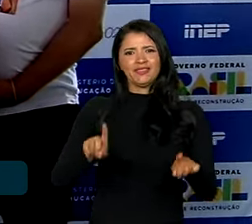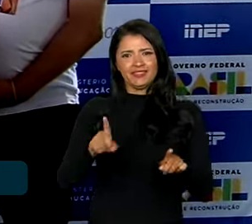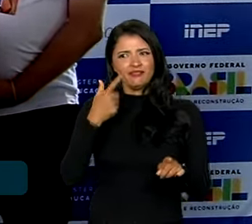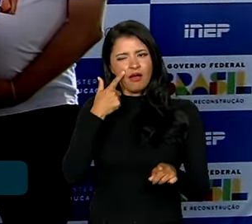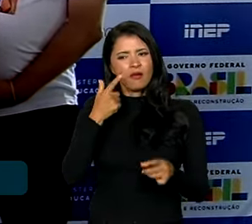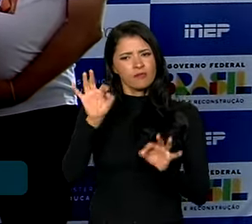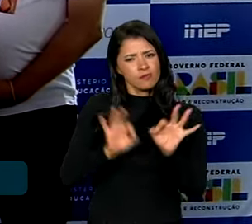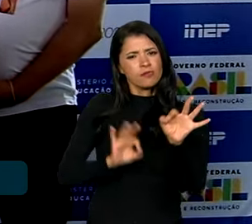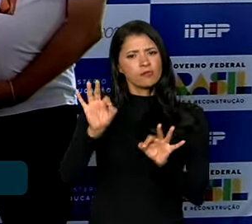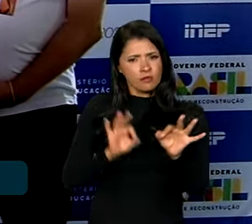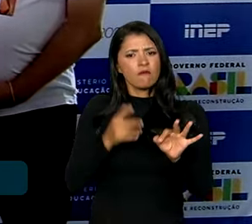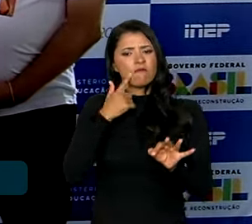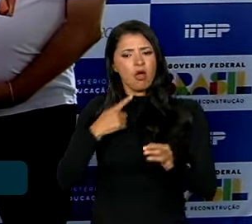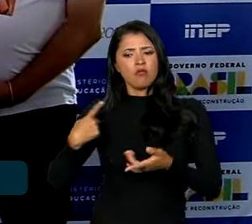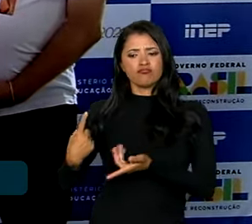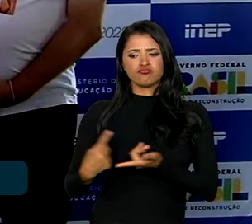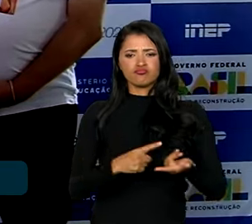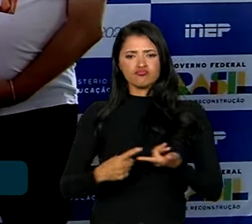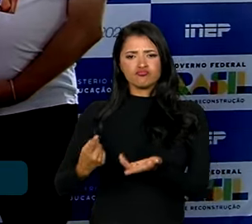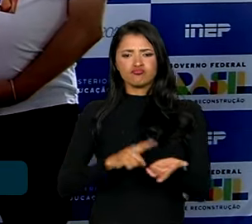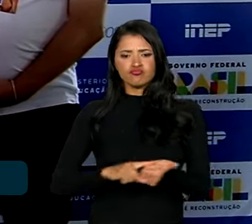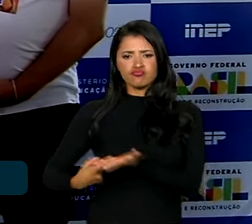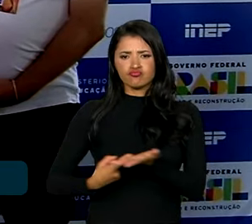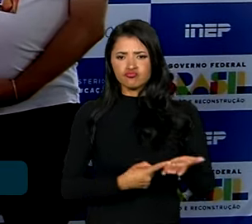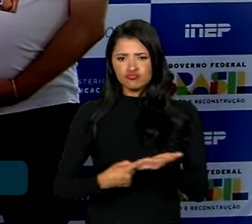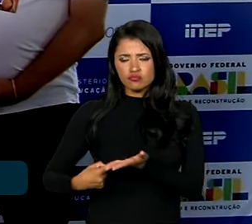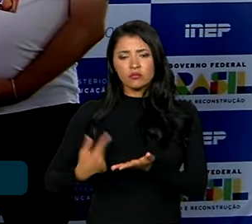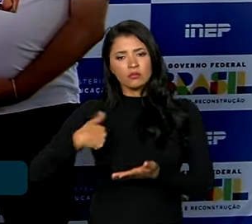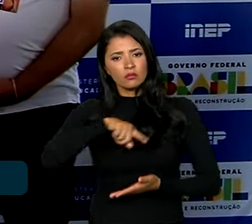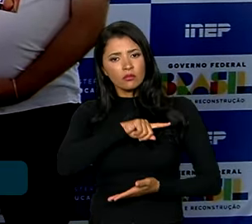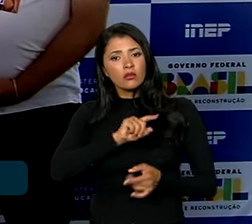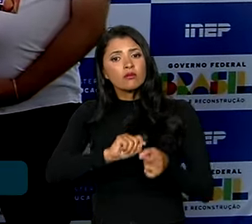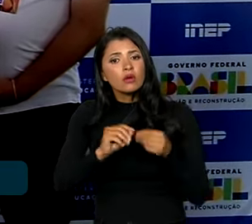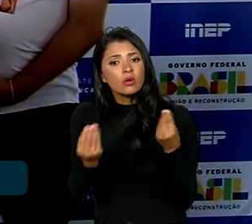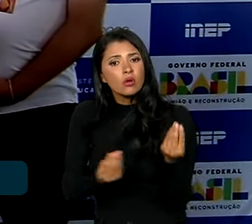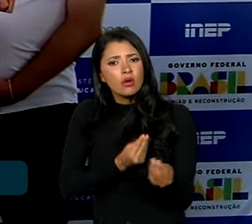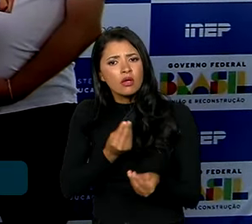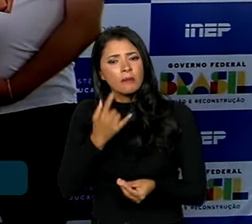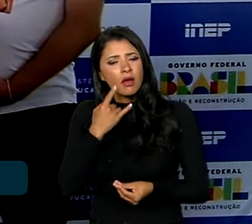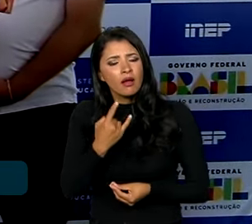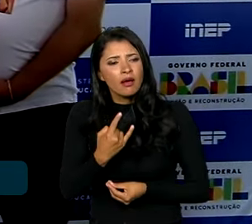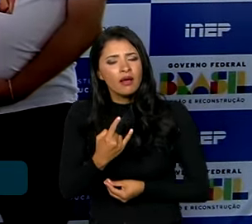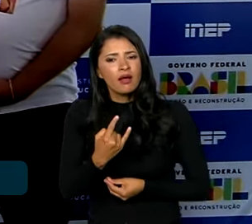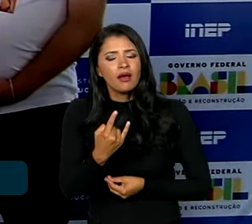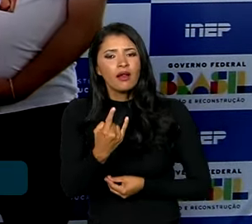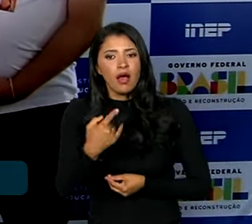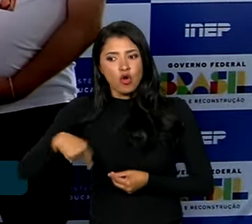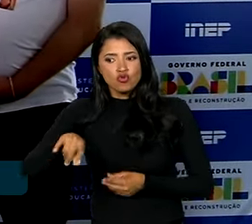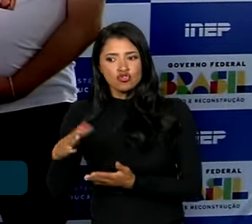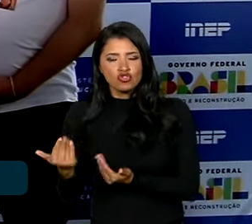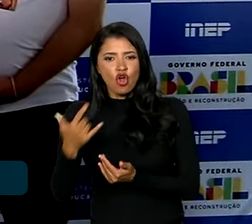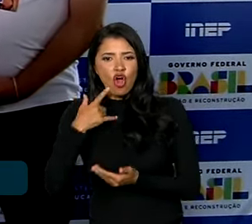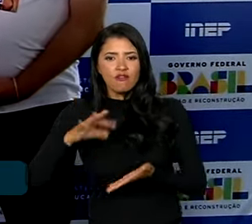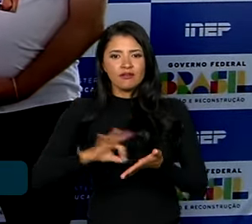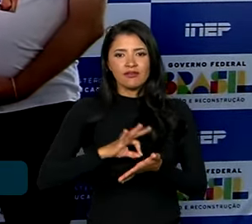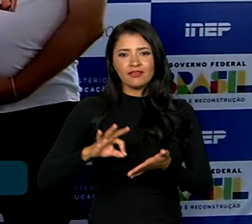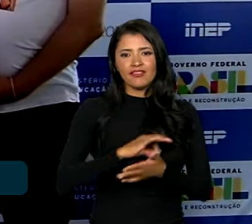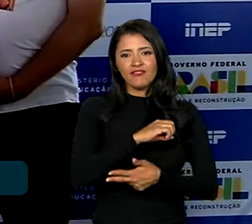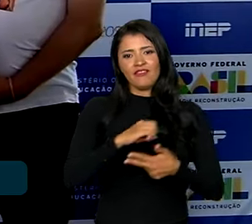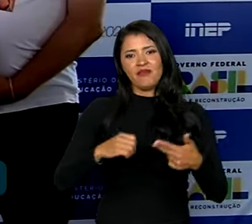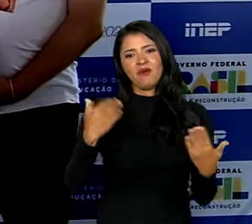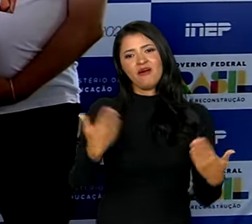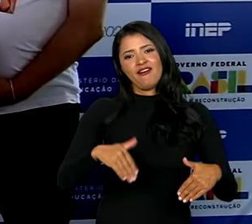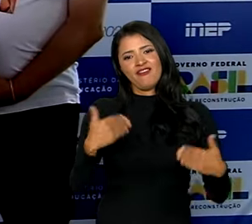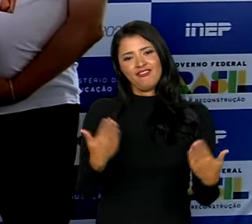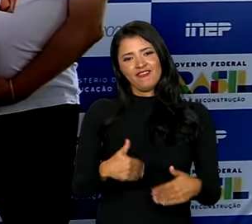vai ter que fazer uma combinação para que a gente torne mais atrativo esses jovens se inscreverem